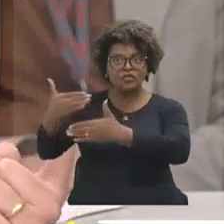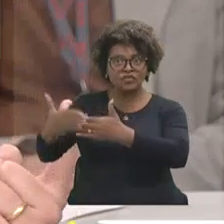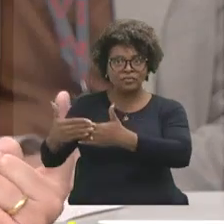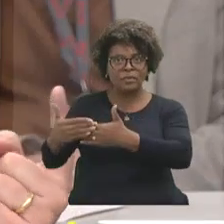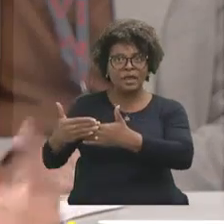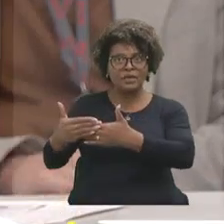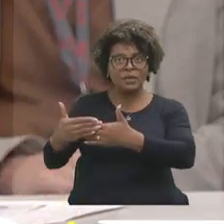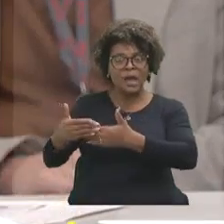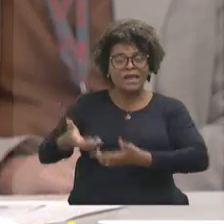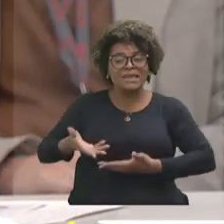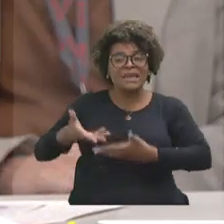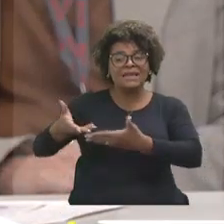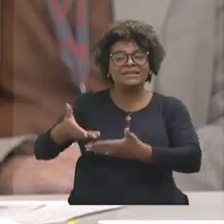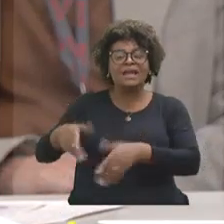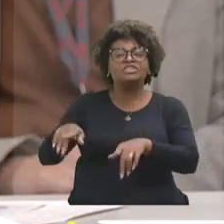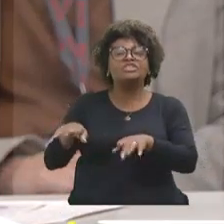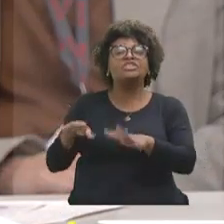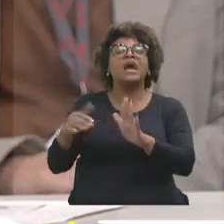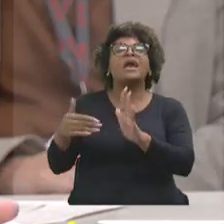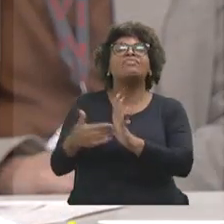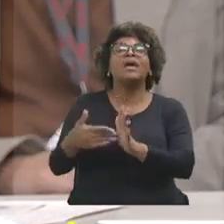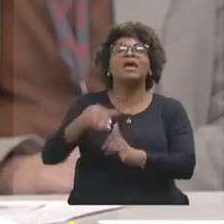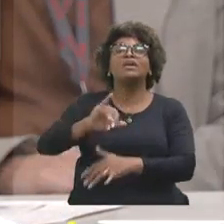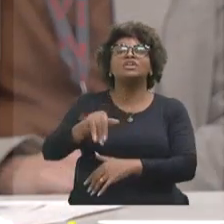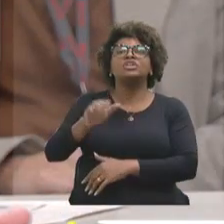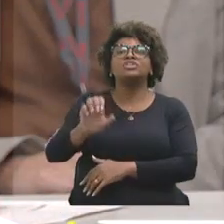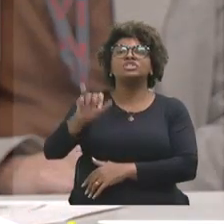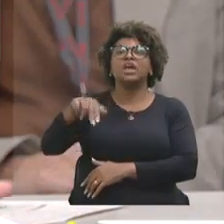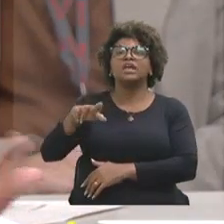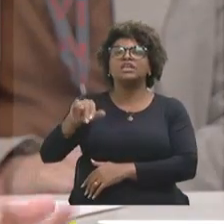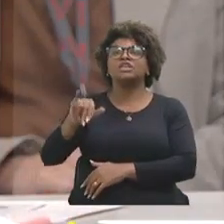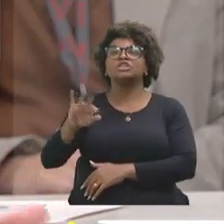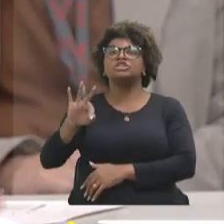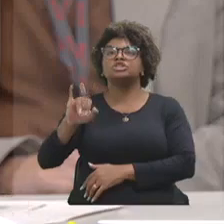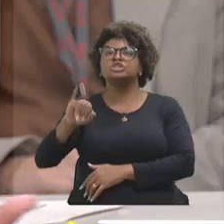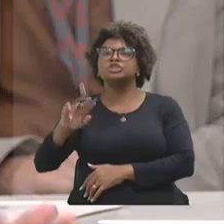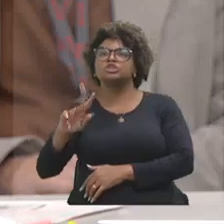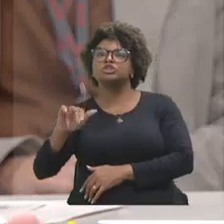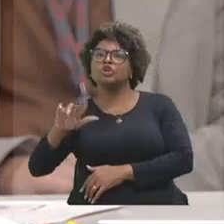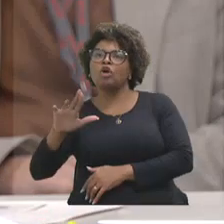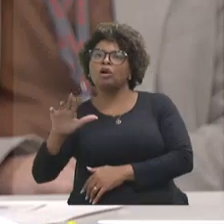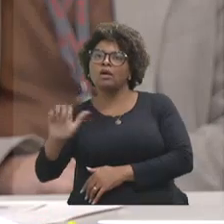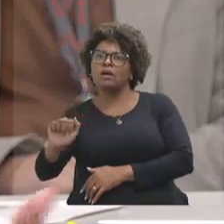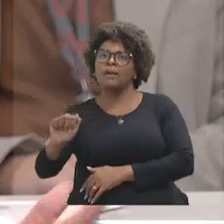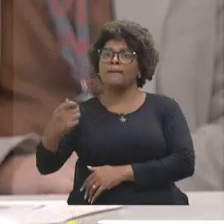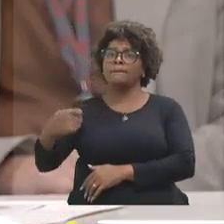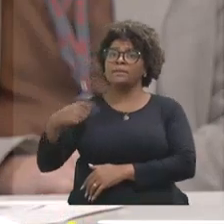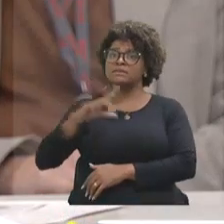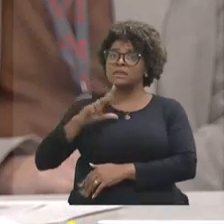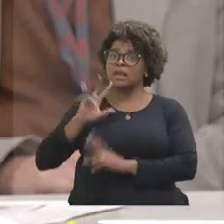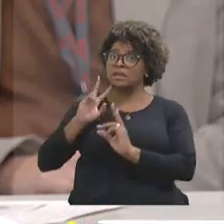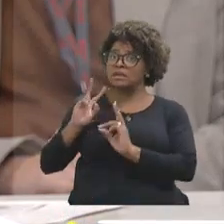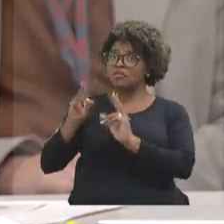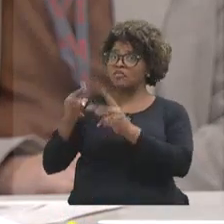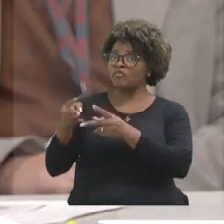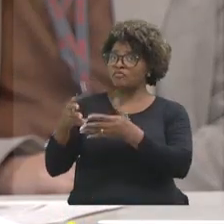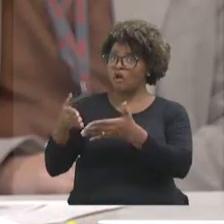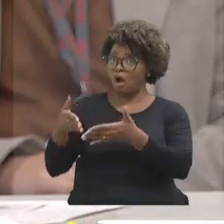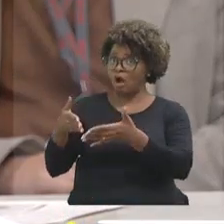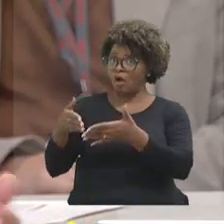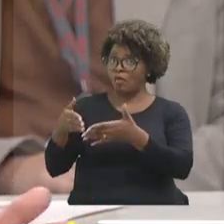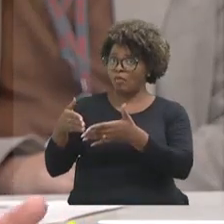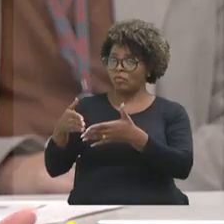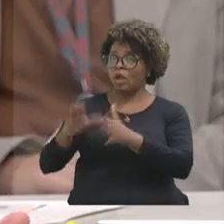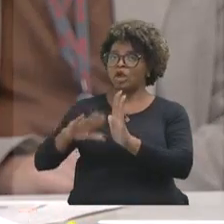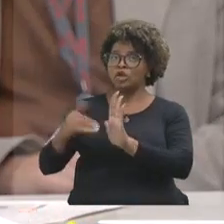o Jequitinhonha e para a gente desenvolver aquela região aquele território nós temos que ter um olhar de todo todo o sistema de saúde